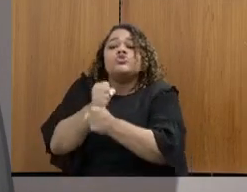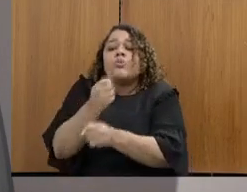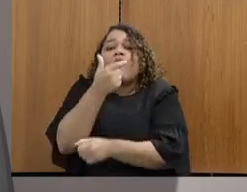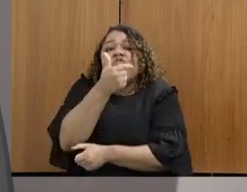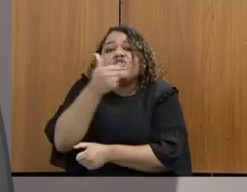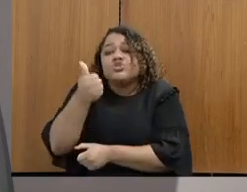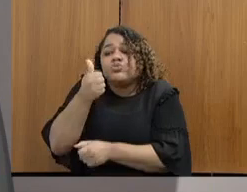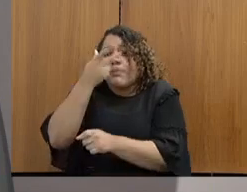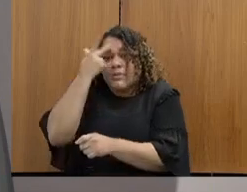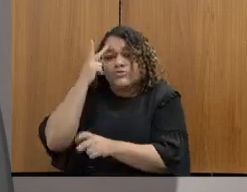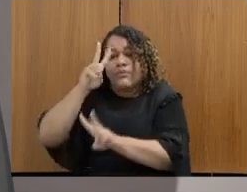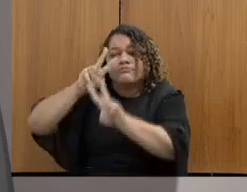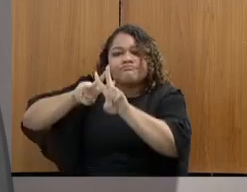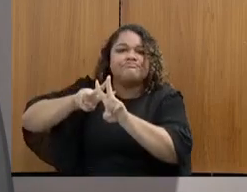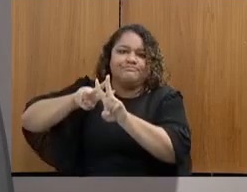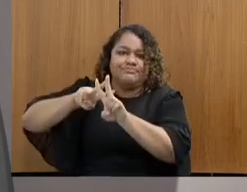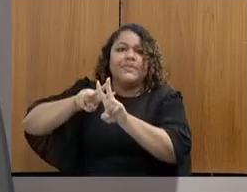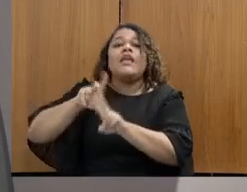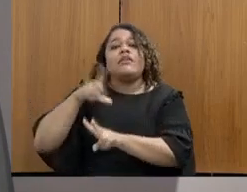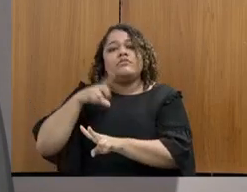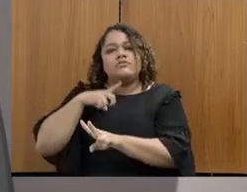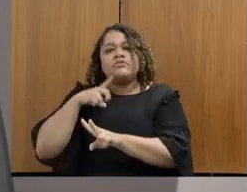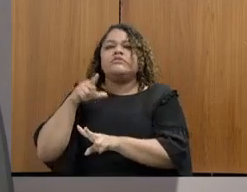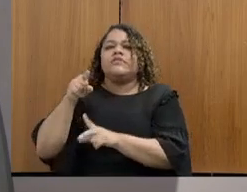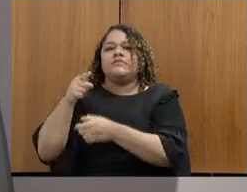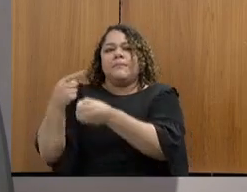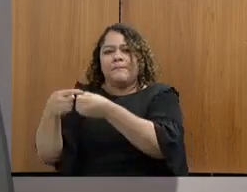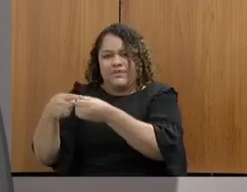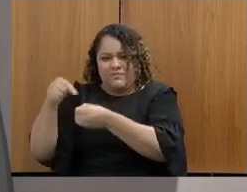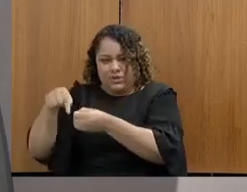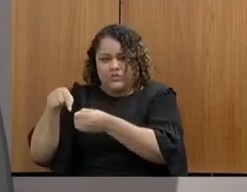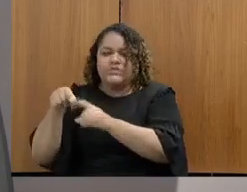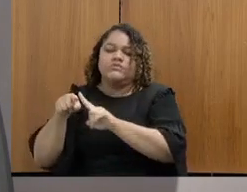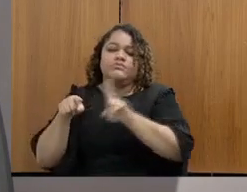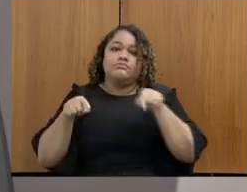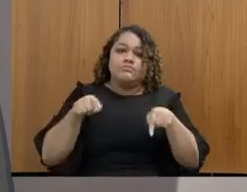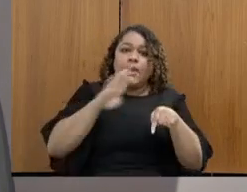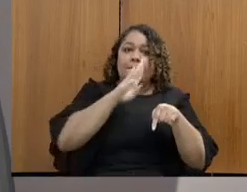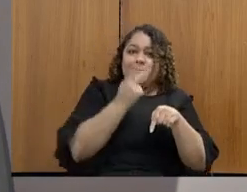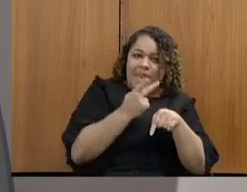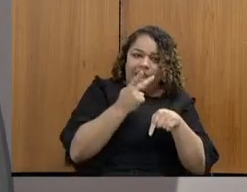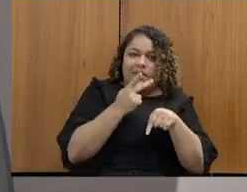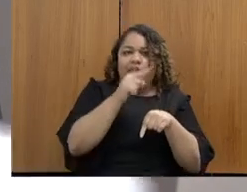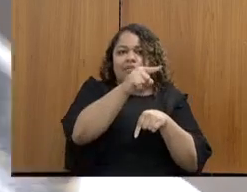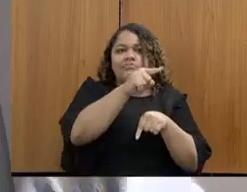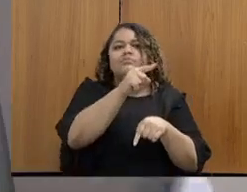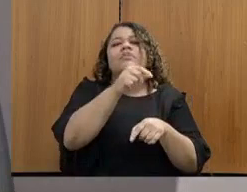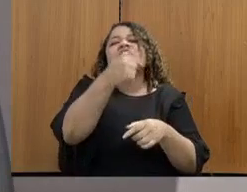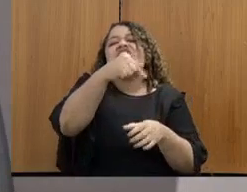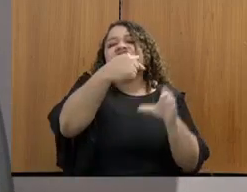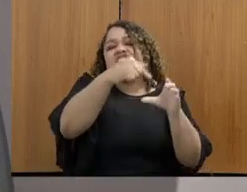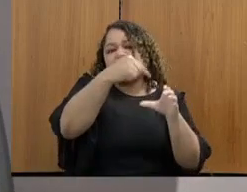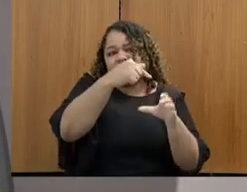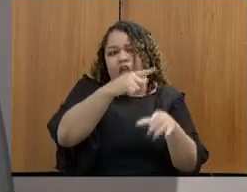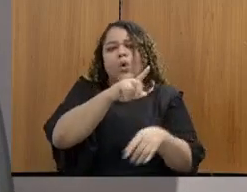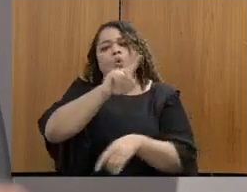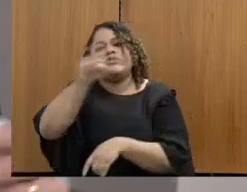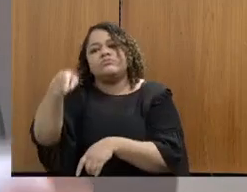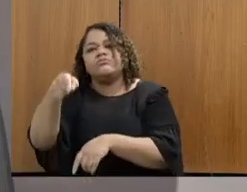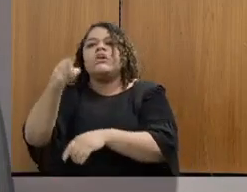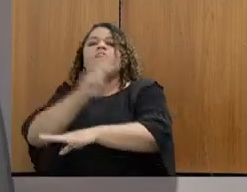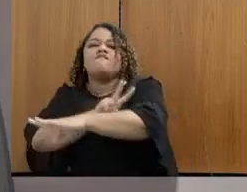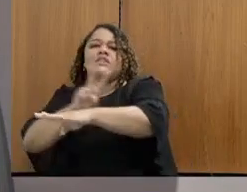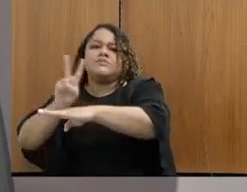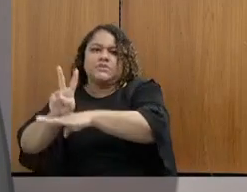para além de Matosinhos Belo Horizonte Sete Lagoas e Vespasiano é com envolvimento aí né de todos os